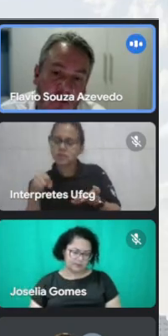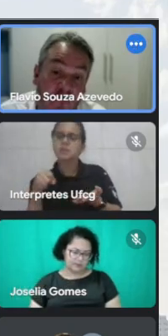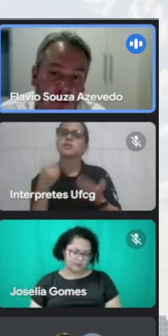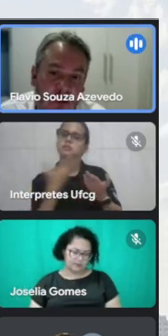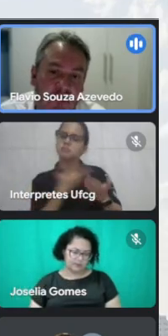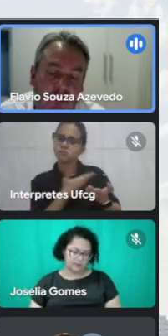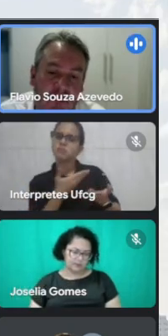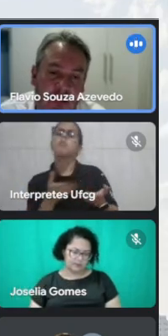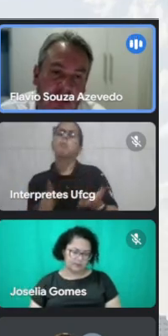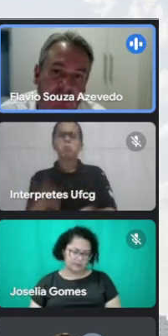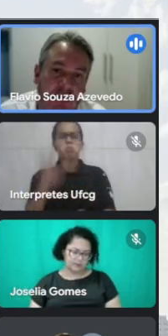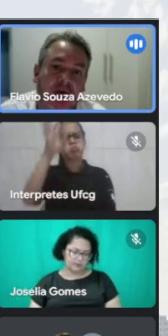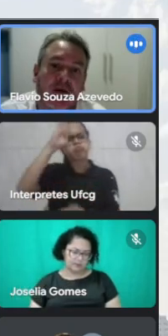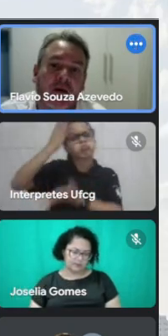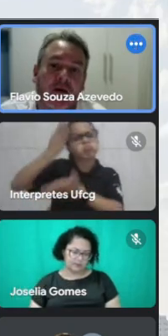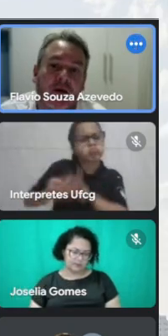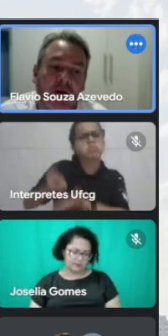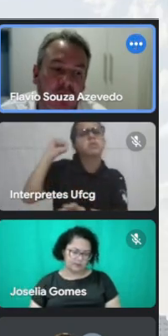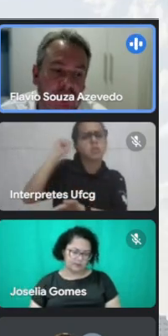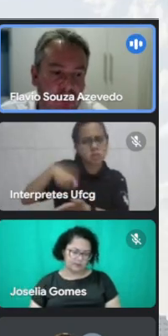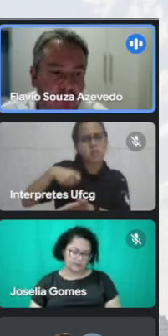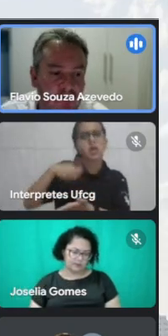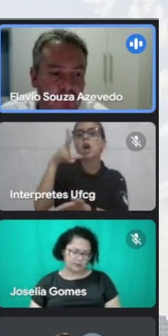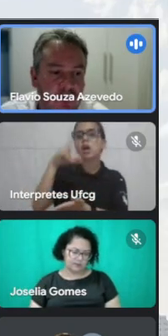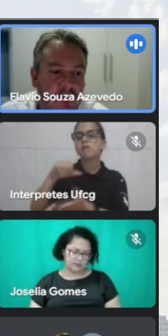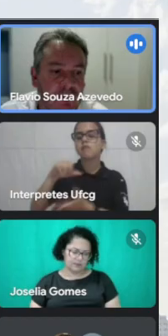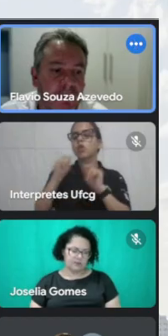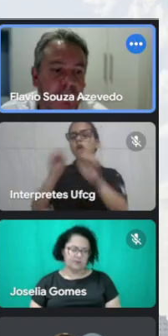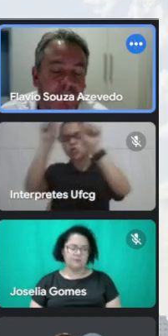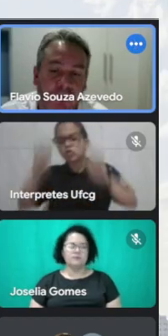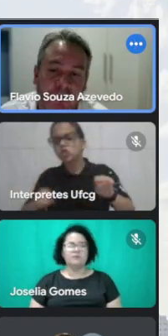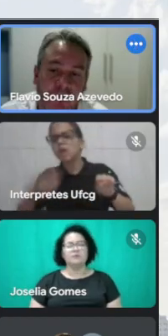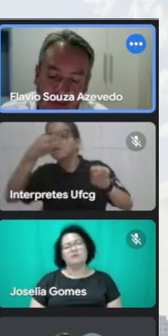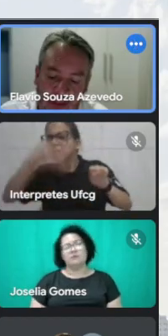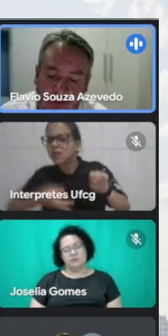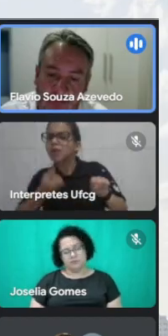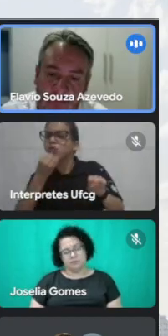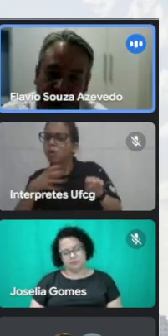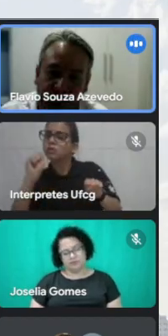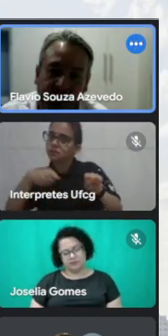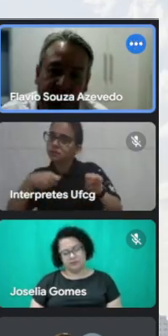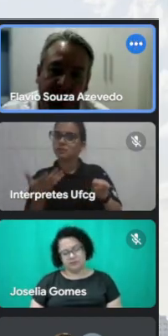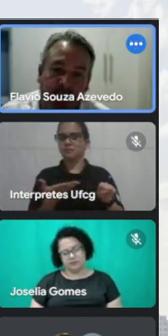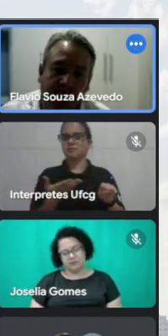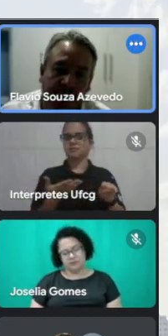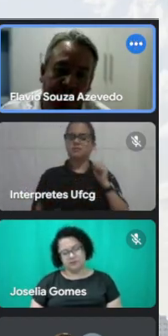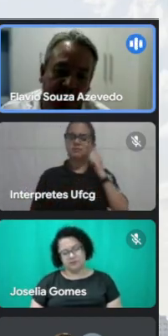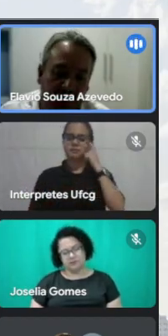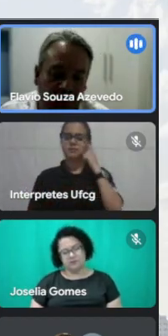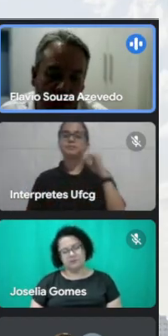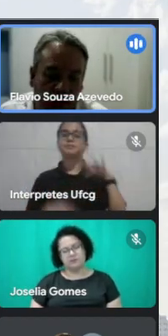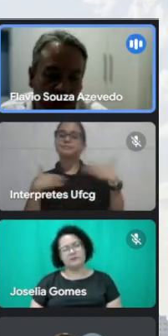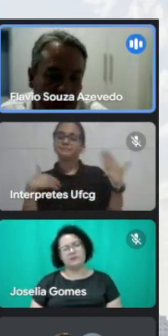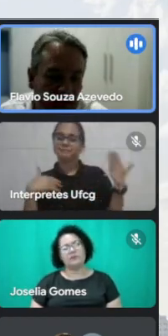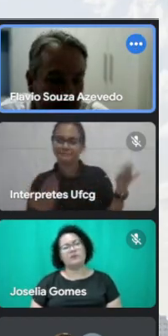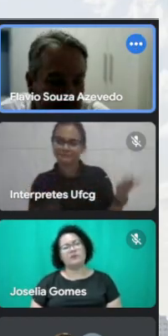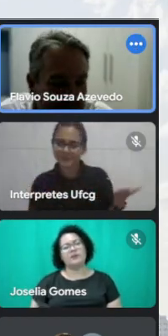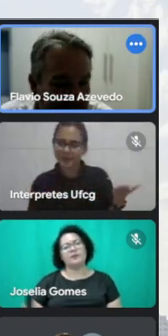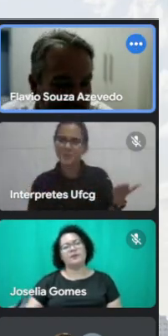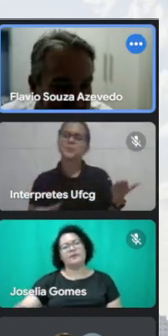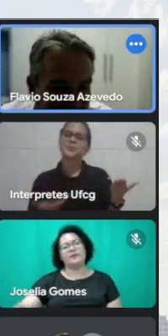muita confiança, né, e certeza que o sistema funciona. Certo? Então é isso,